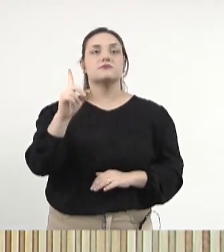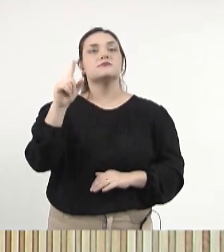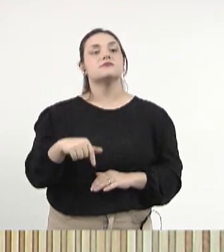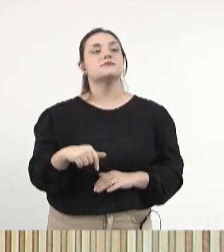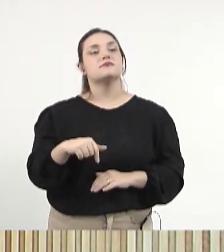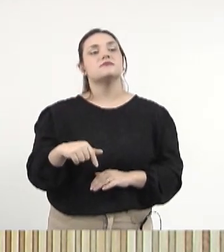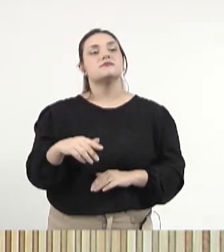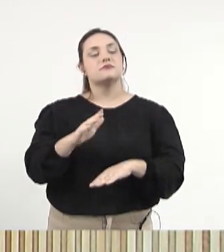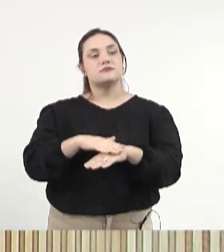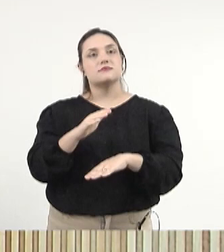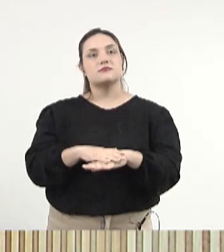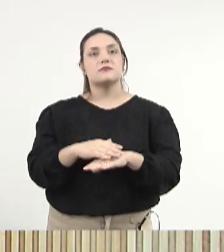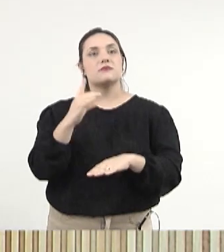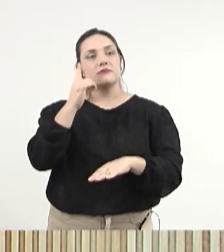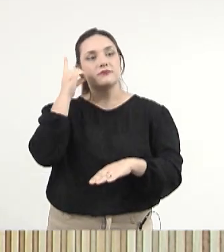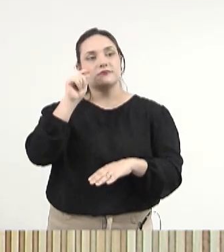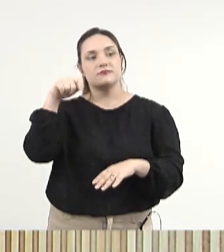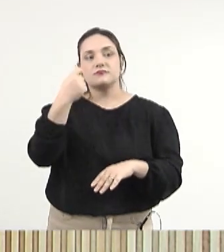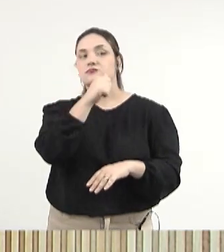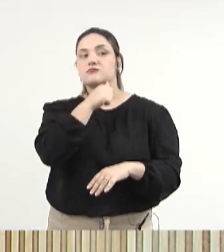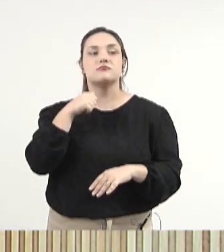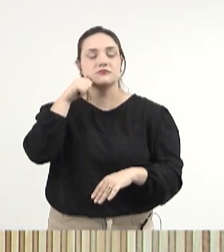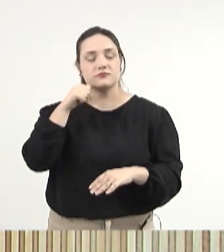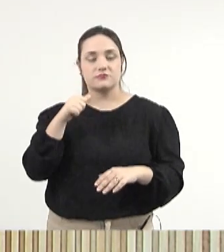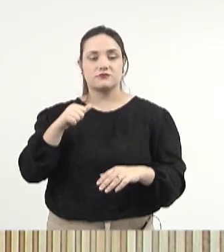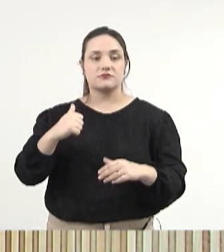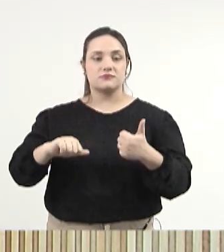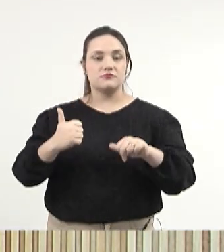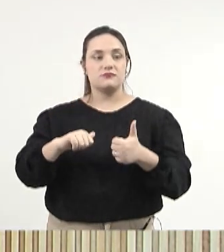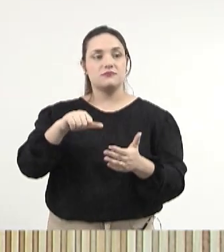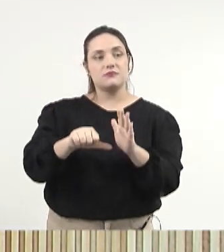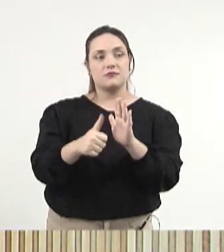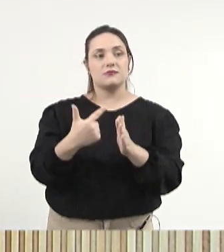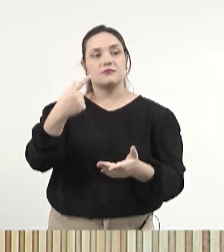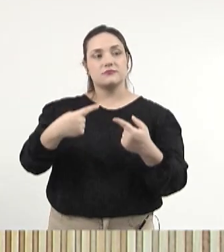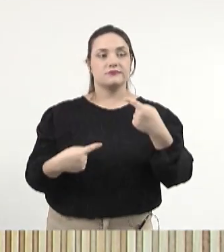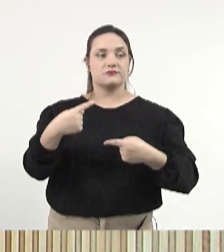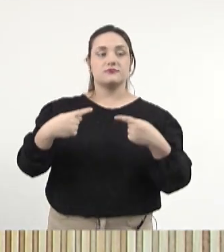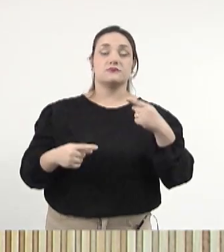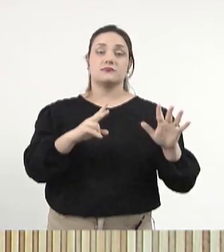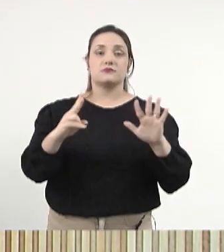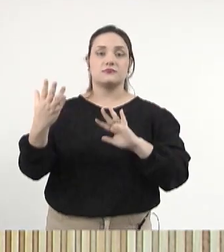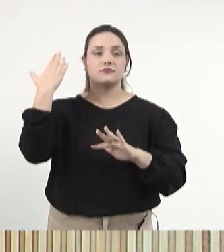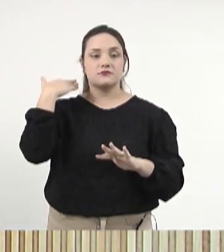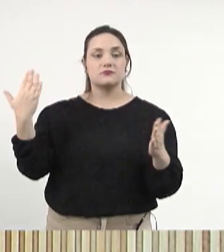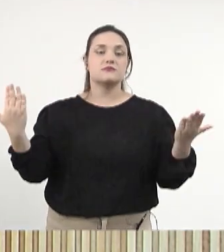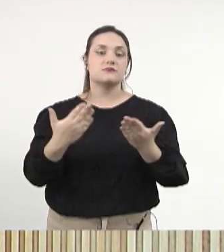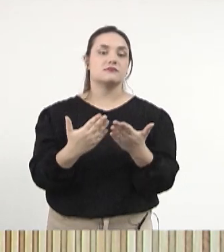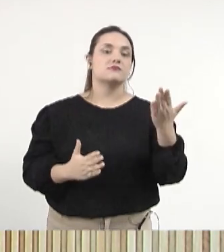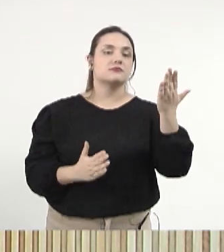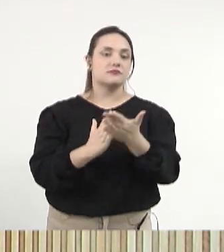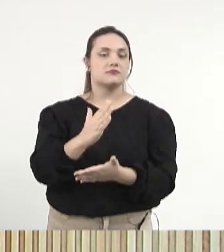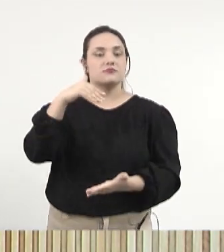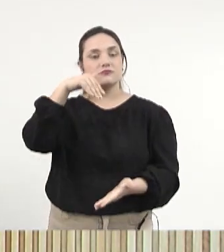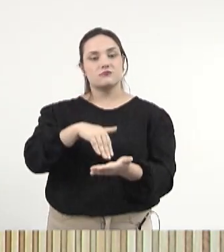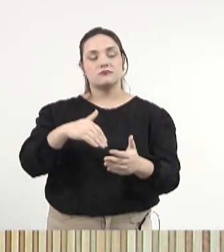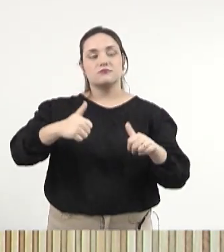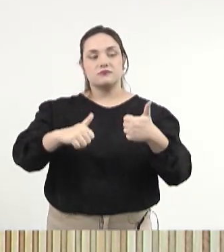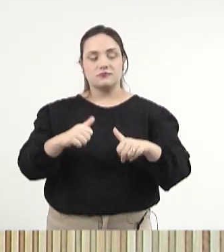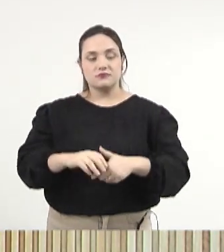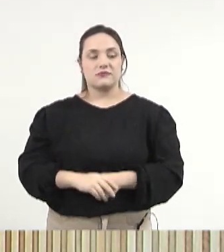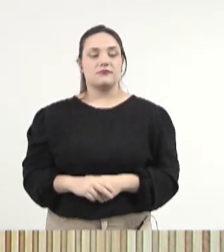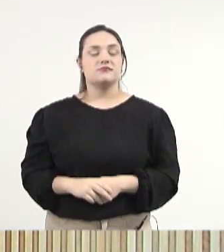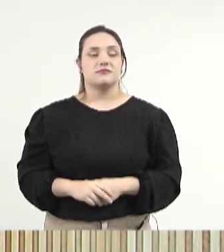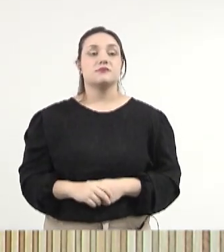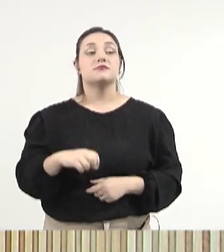deputado Antônio Vaz. Esse projeto ele foi analisado em segunda discussão na semana passada, foi aprovado agora então em redação final,